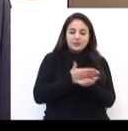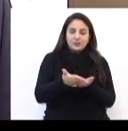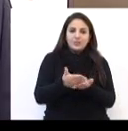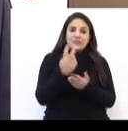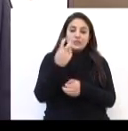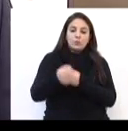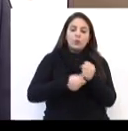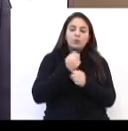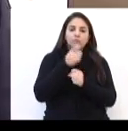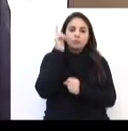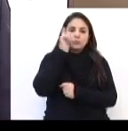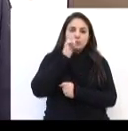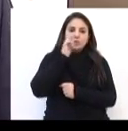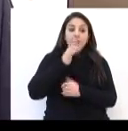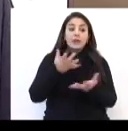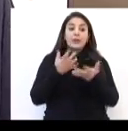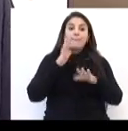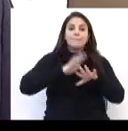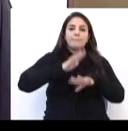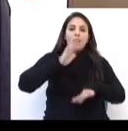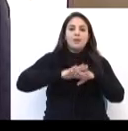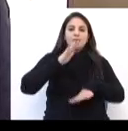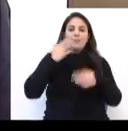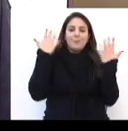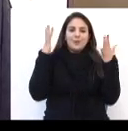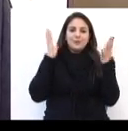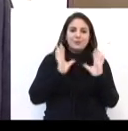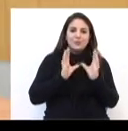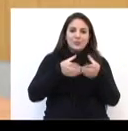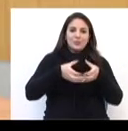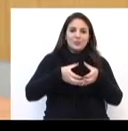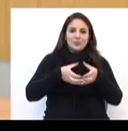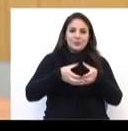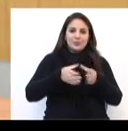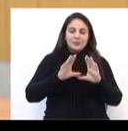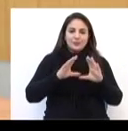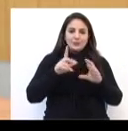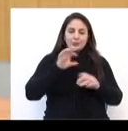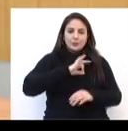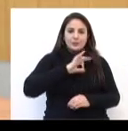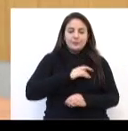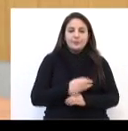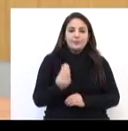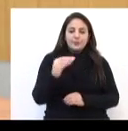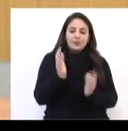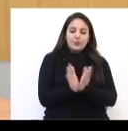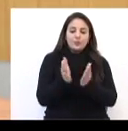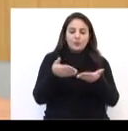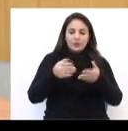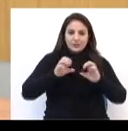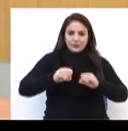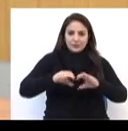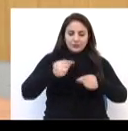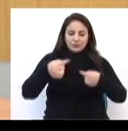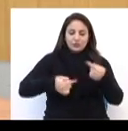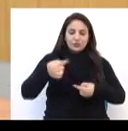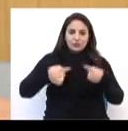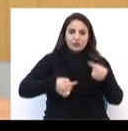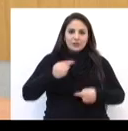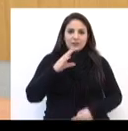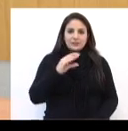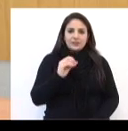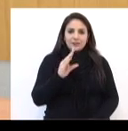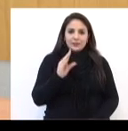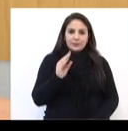5 anos dá certo. Queremos mais, parabéns aos núcleos de polícia comunitária. A instalação do Fórum de Educação foi discutida